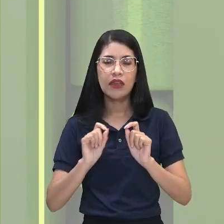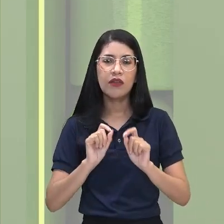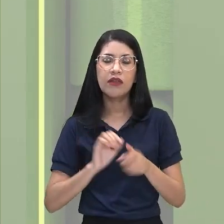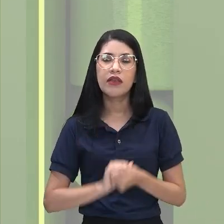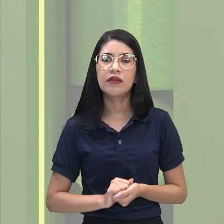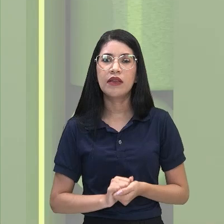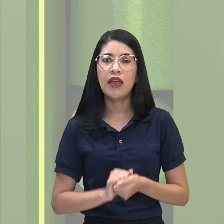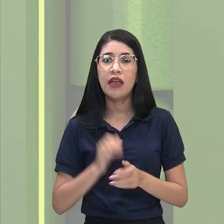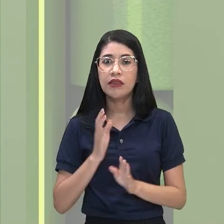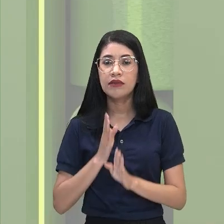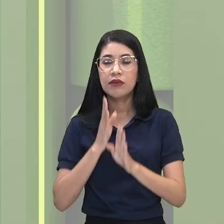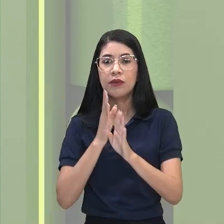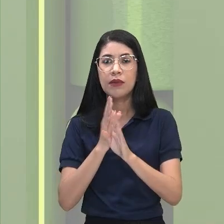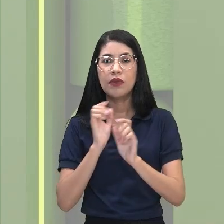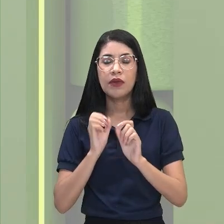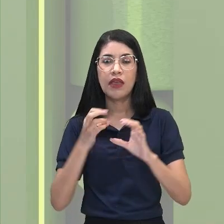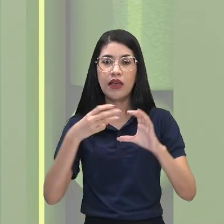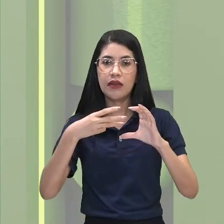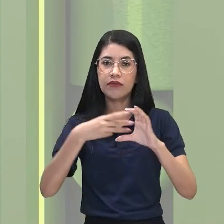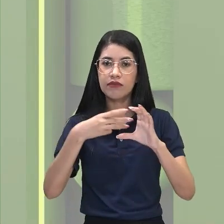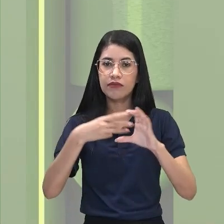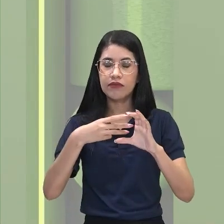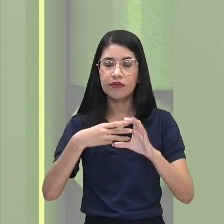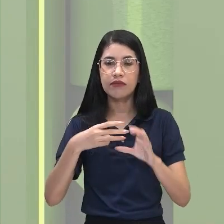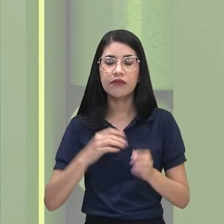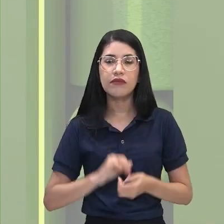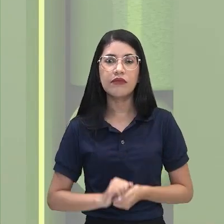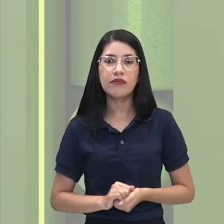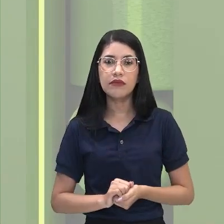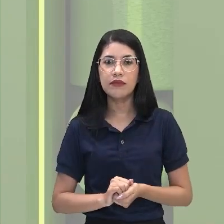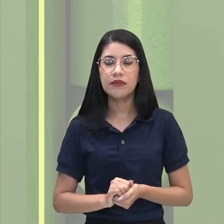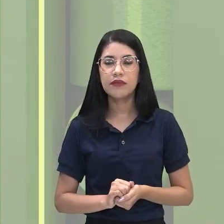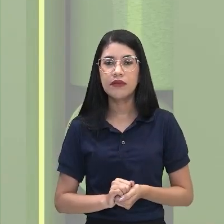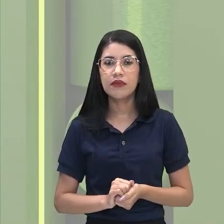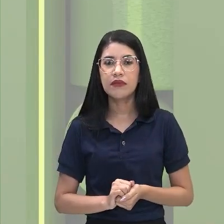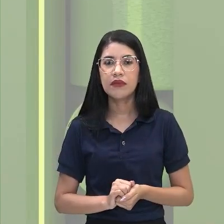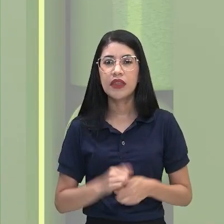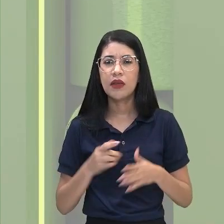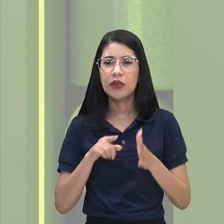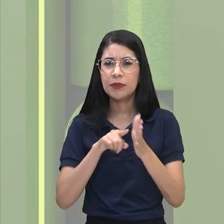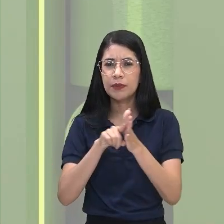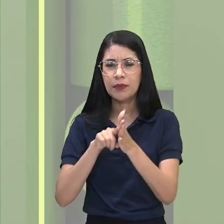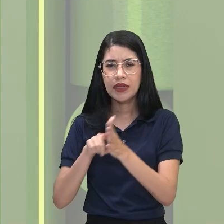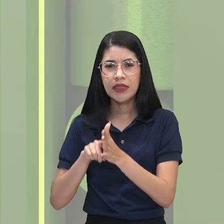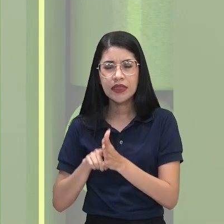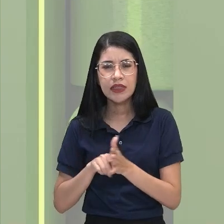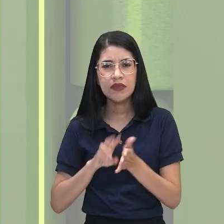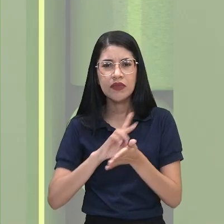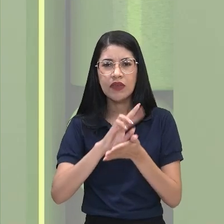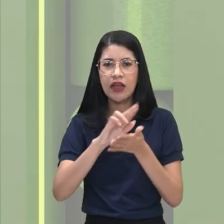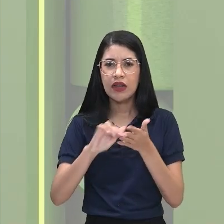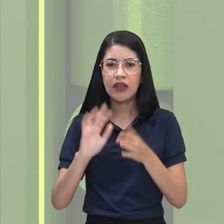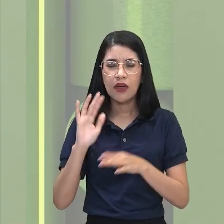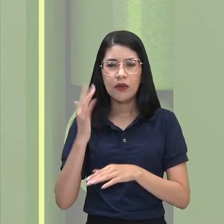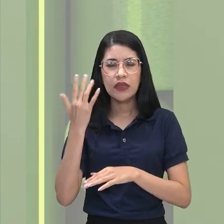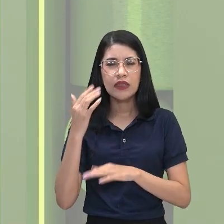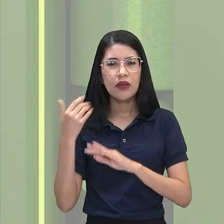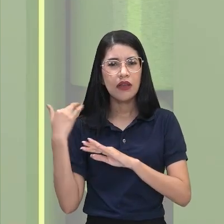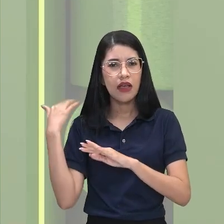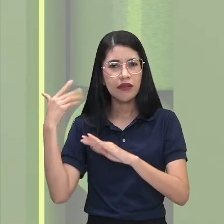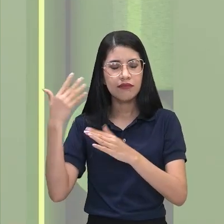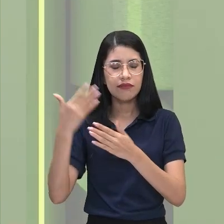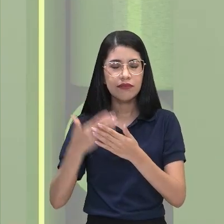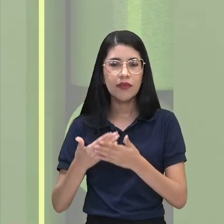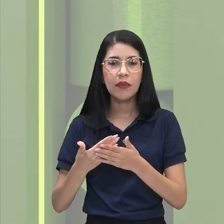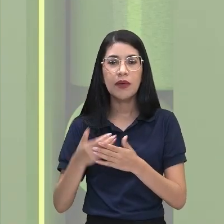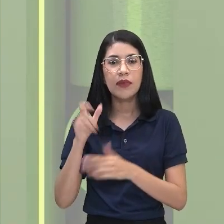a descoberta da célula. Então, todos esses estudos que foram realizados logo lá no início,